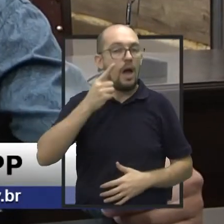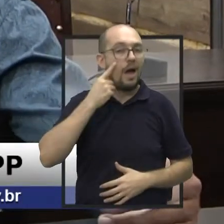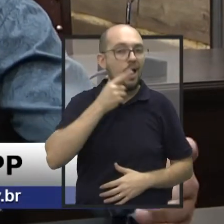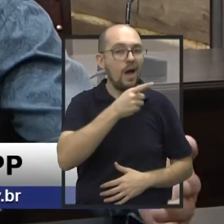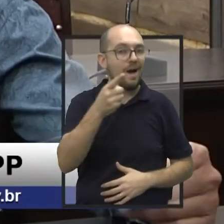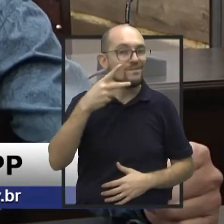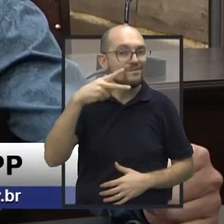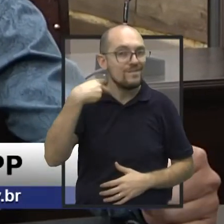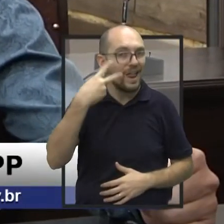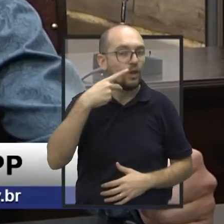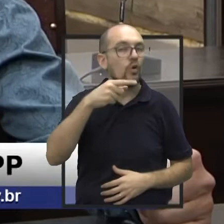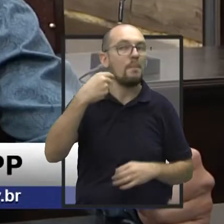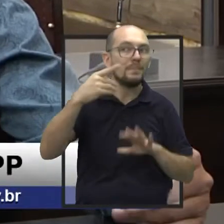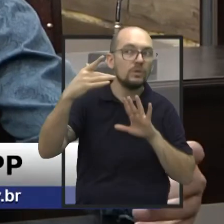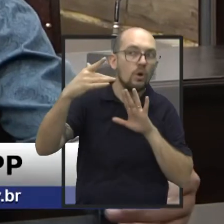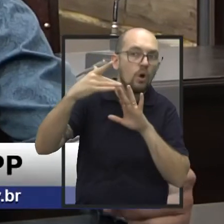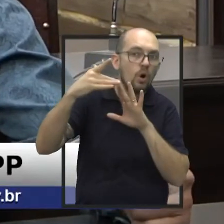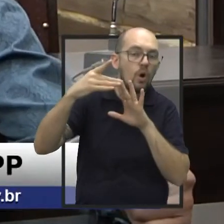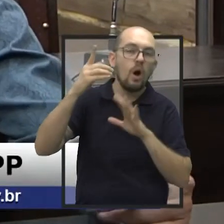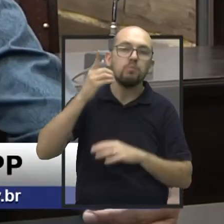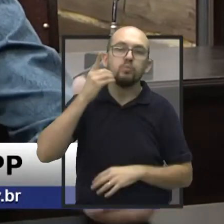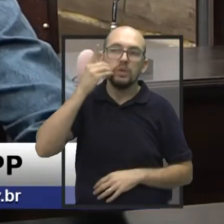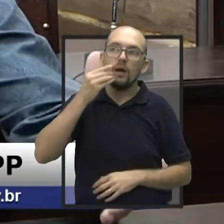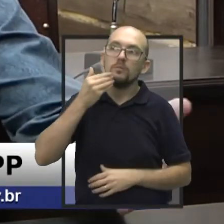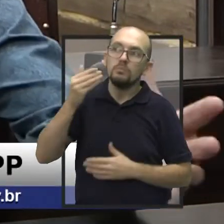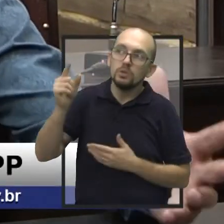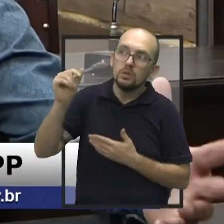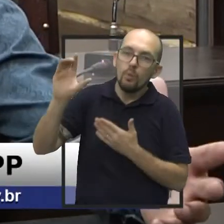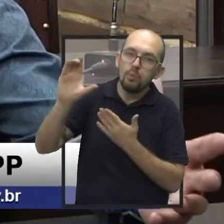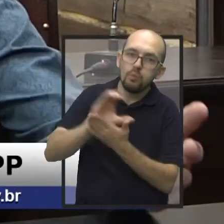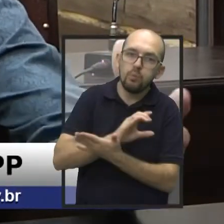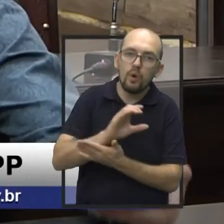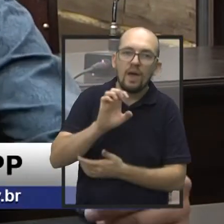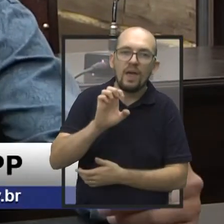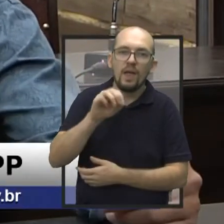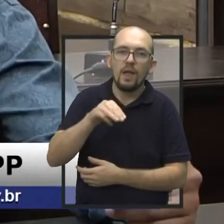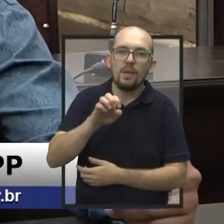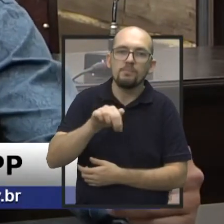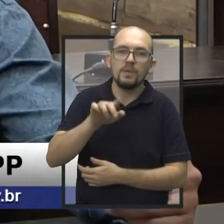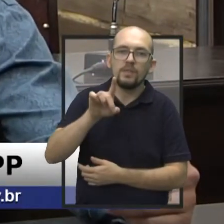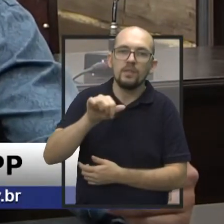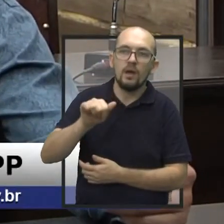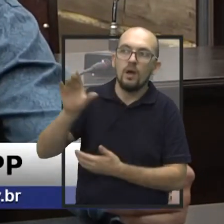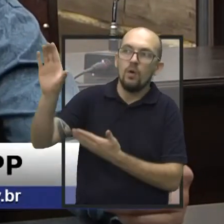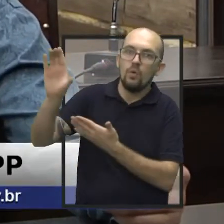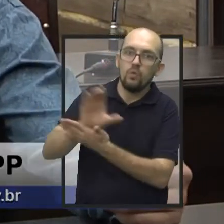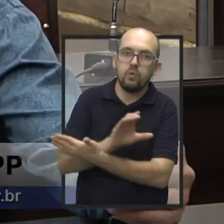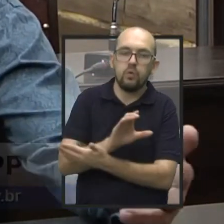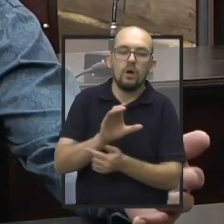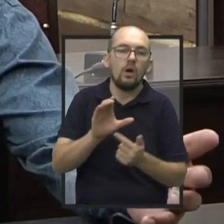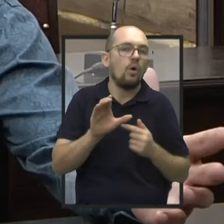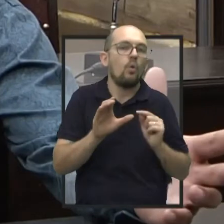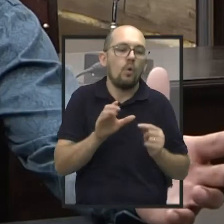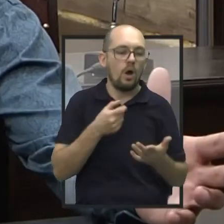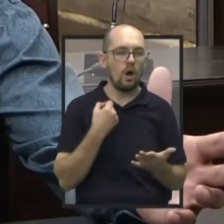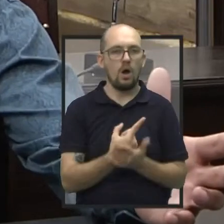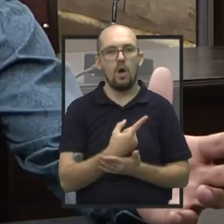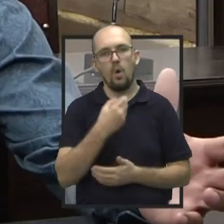pudessem pedir aos seus deputados emendas ou que enviassem veículos para fazer esse tipo de transporte, para poder